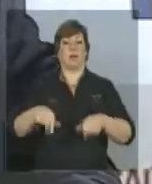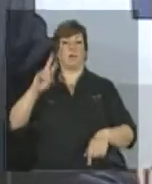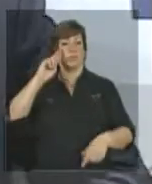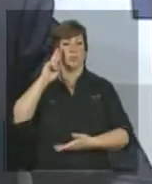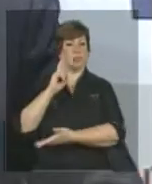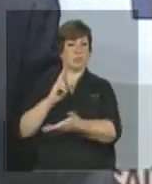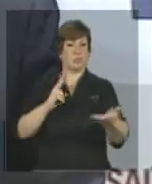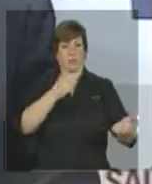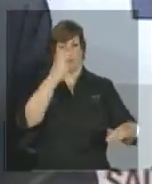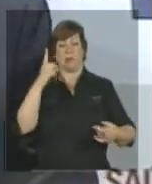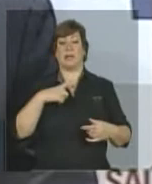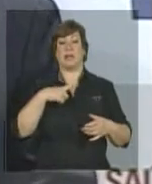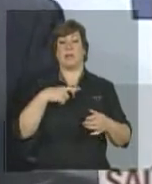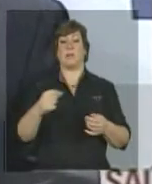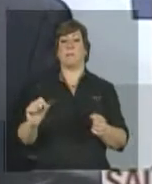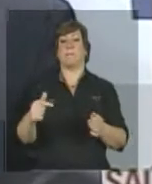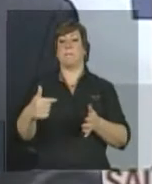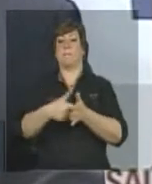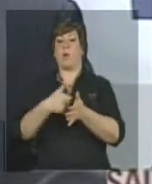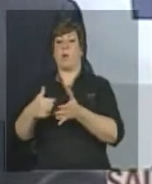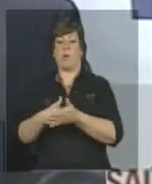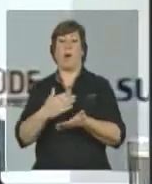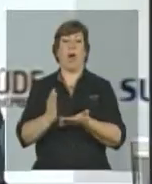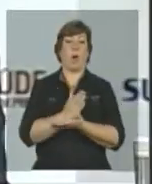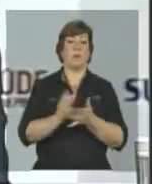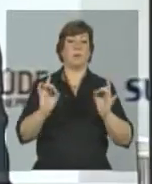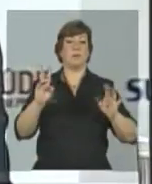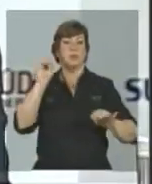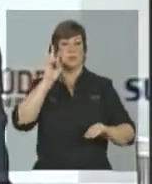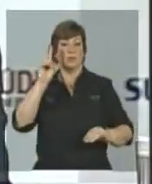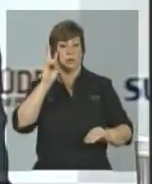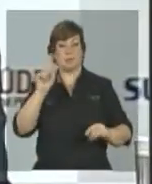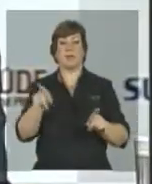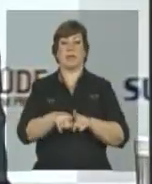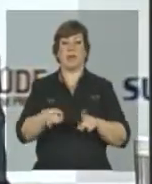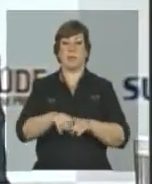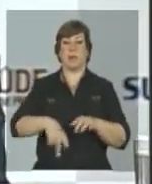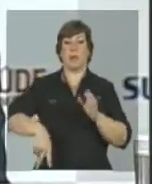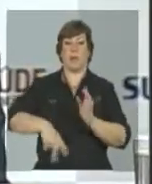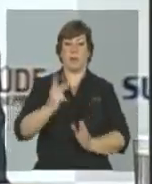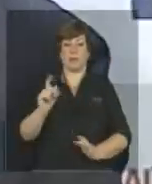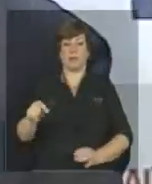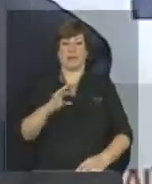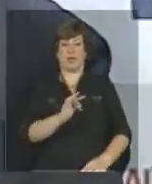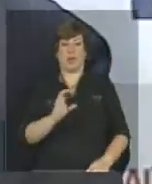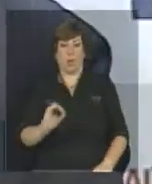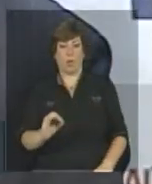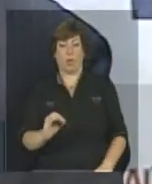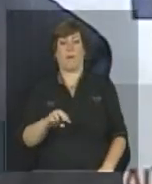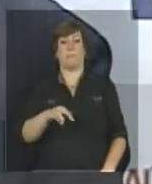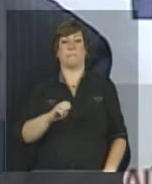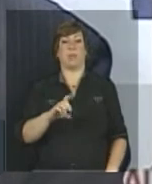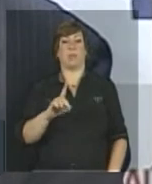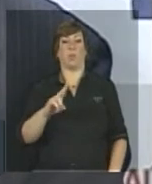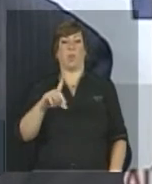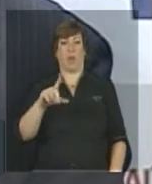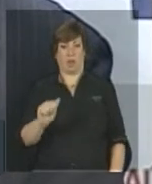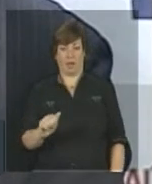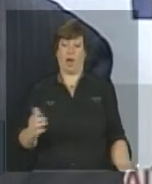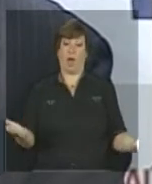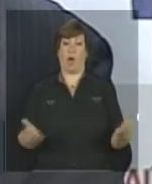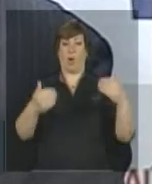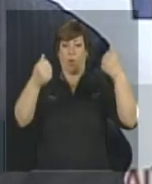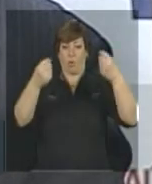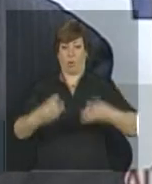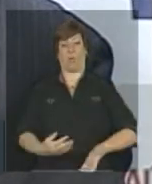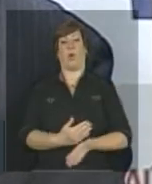para assistir alguma pergunta específica em relação ao transplante de medula óssea. Vamos começar, Éder? Nós vamos ter uma apresentação